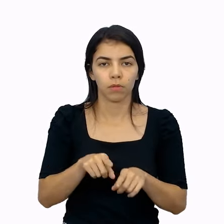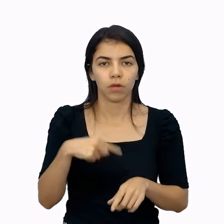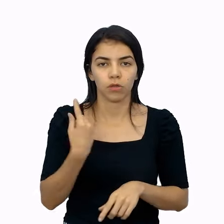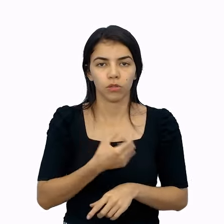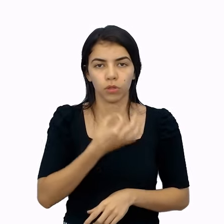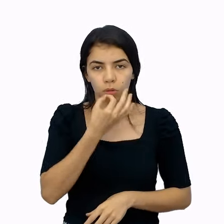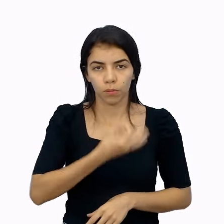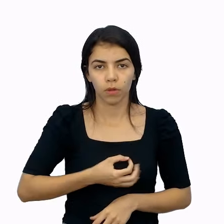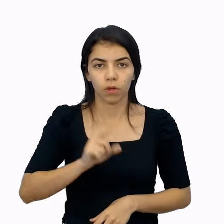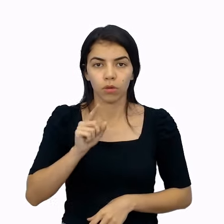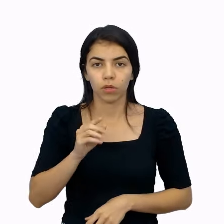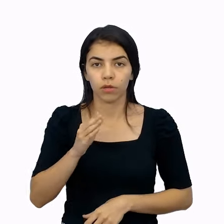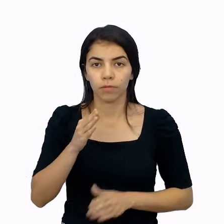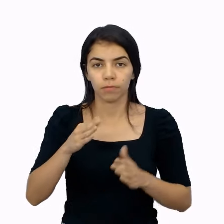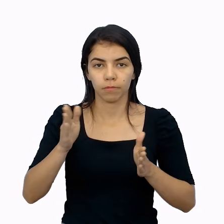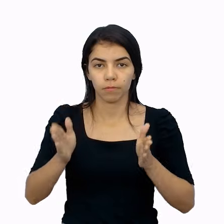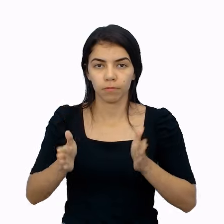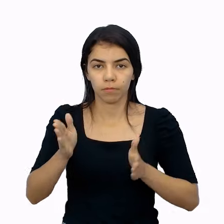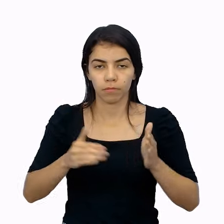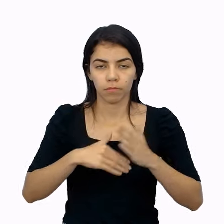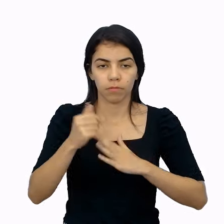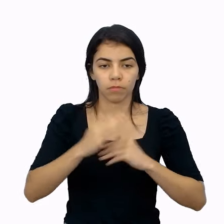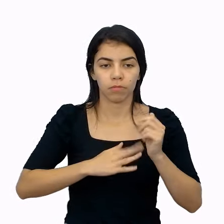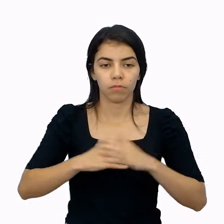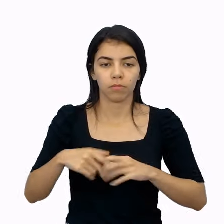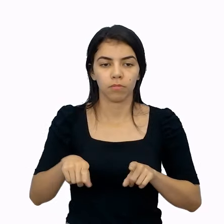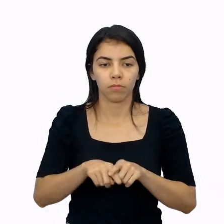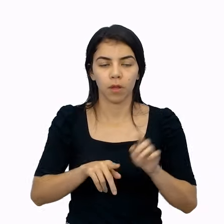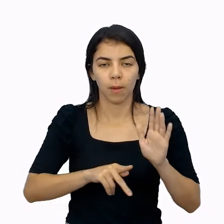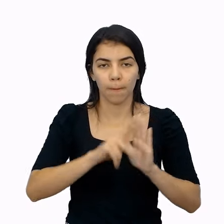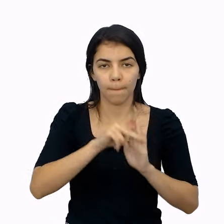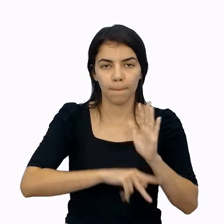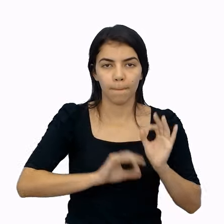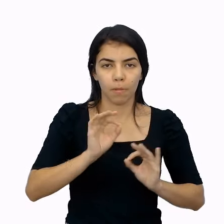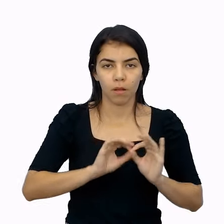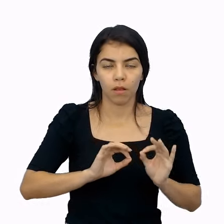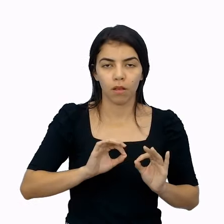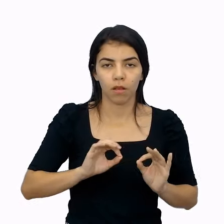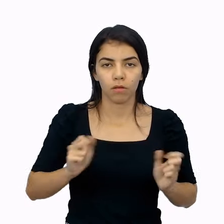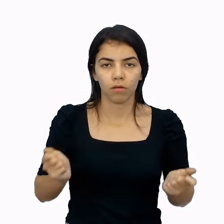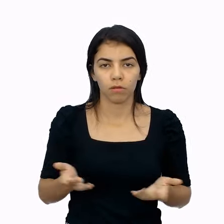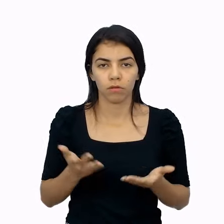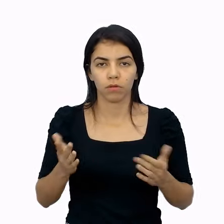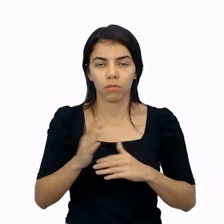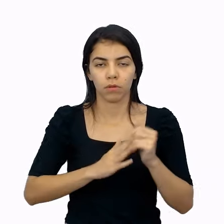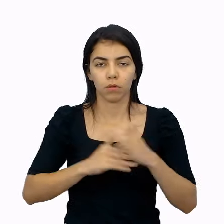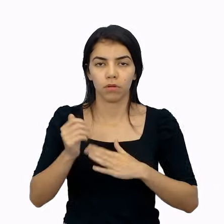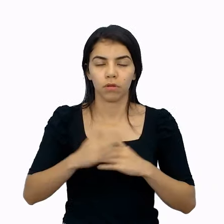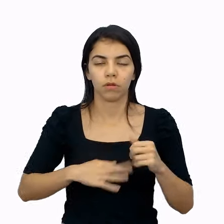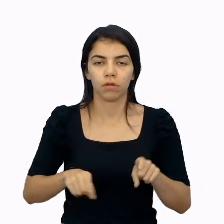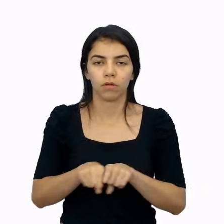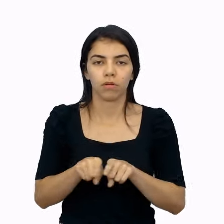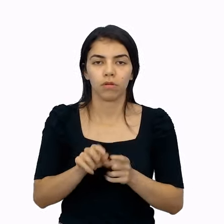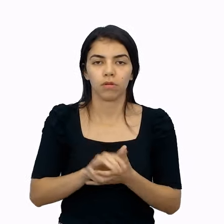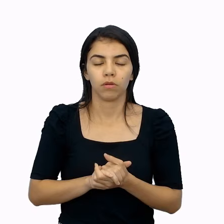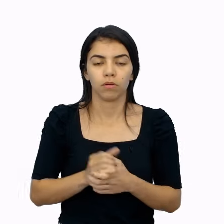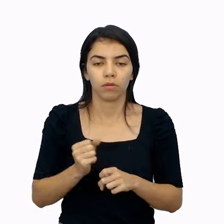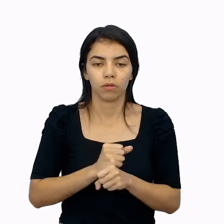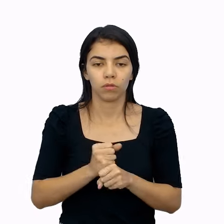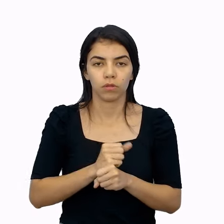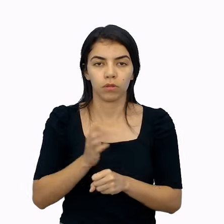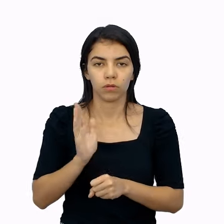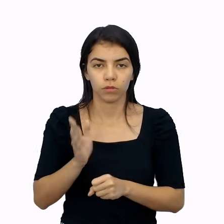aí, então, alguns procedimentos para a elaboração de um plano de ação e de intervenção, né, dessa habilidade, tanto dos anos que